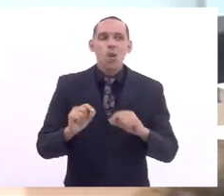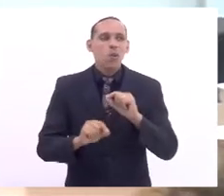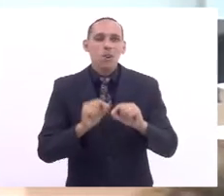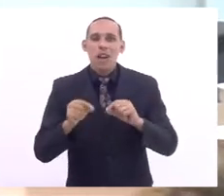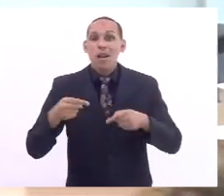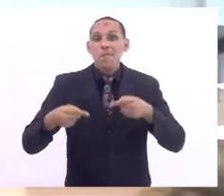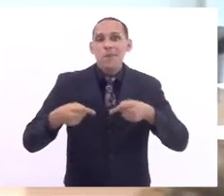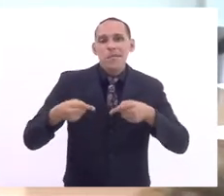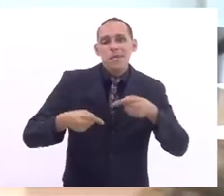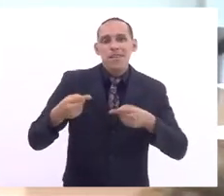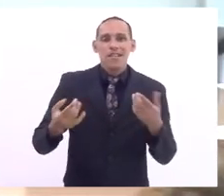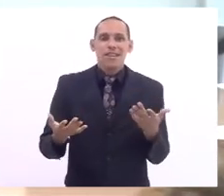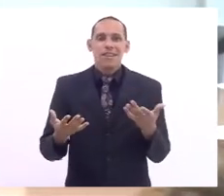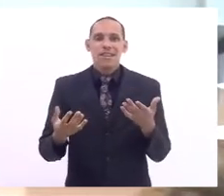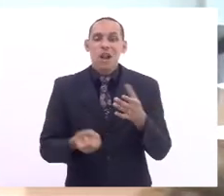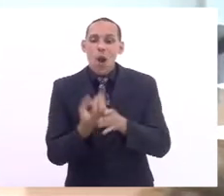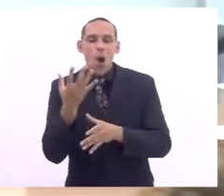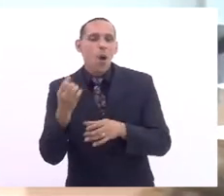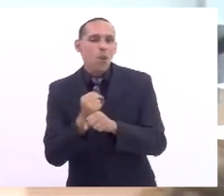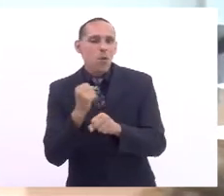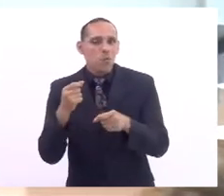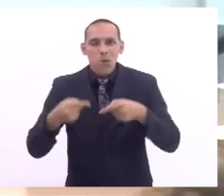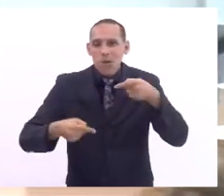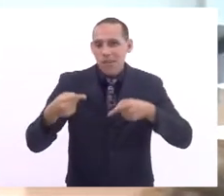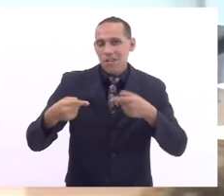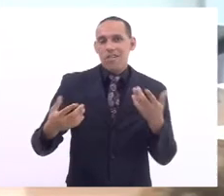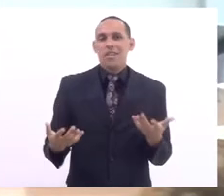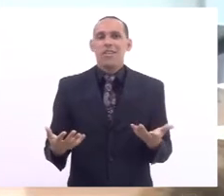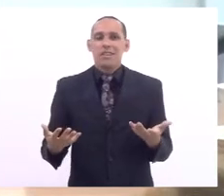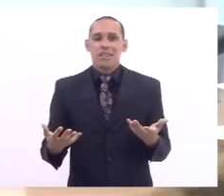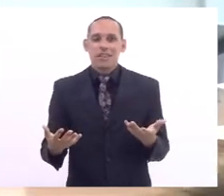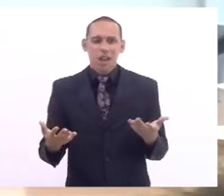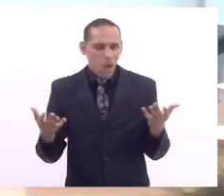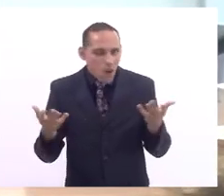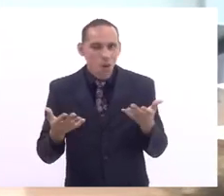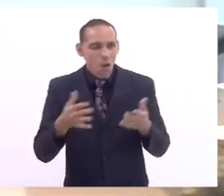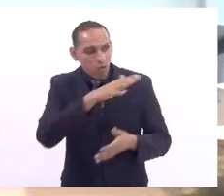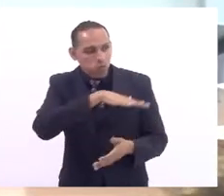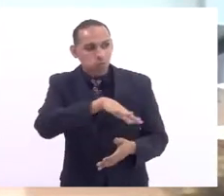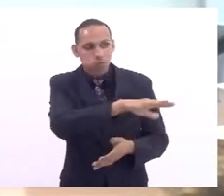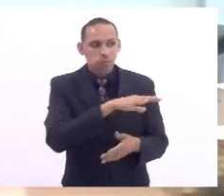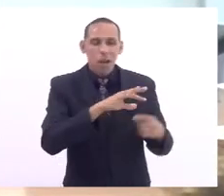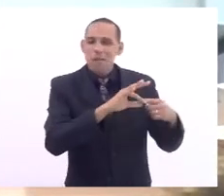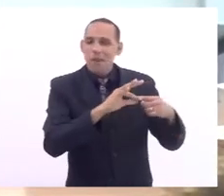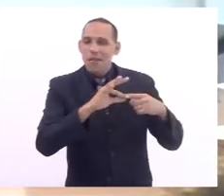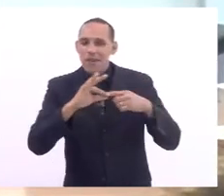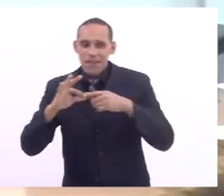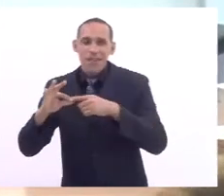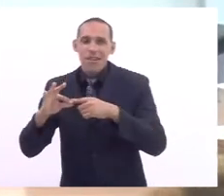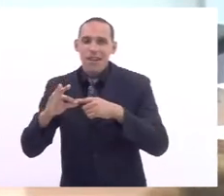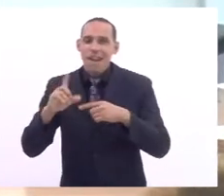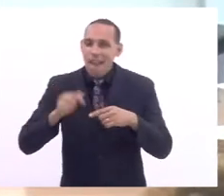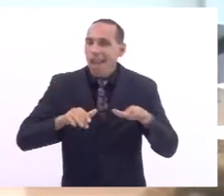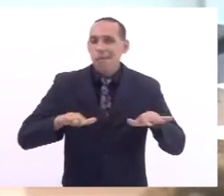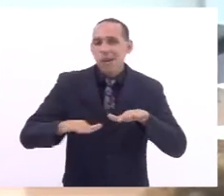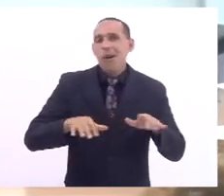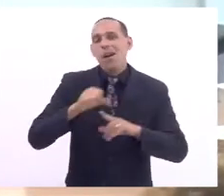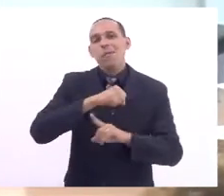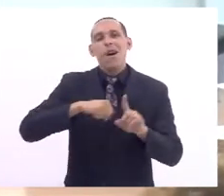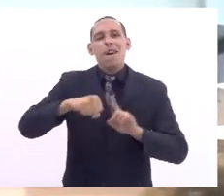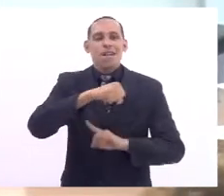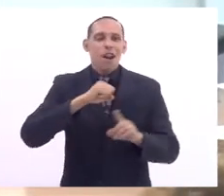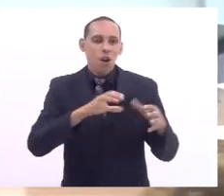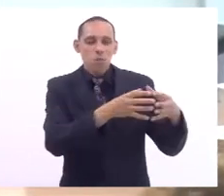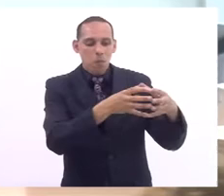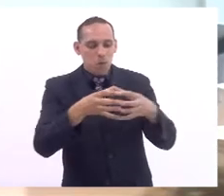coloca e por onde se coloca e se constrói a política e quando a gente fala que hoje o território de Periferia aqui hoje são os movimentos sociais são